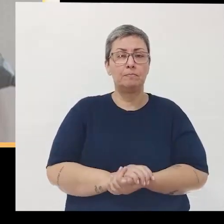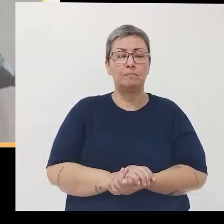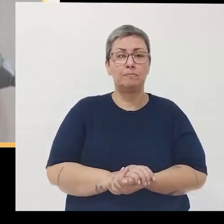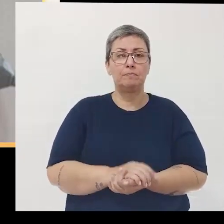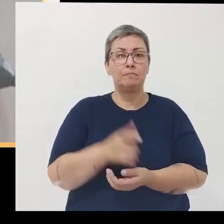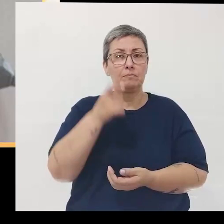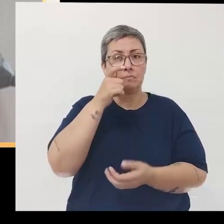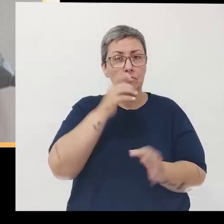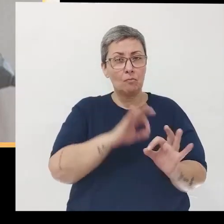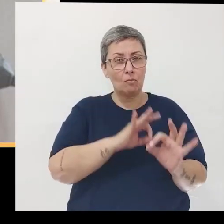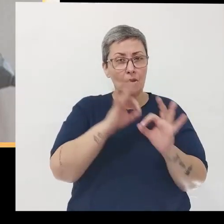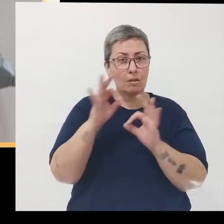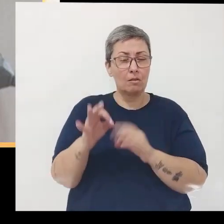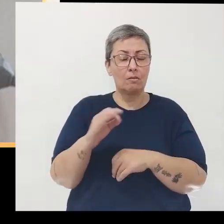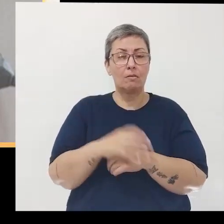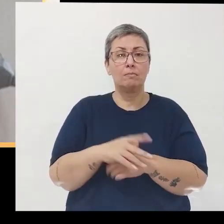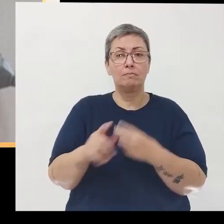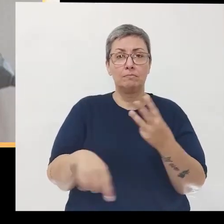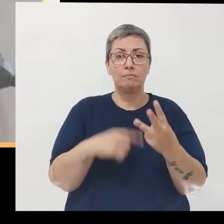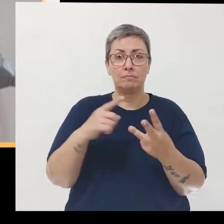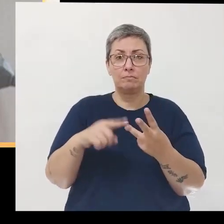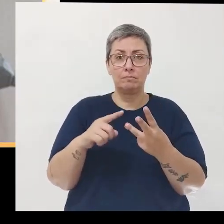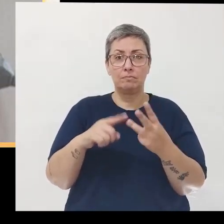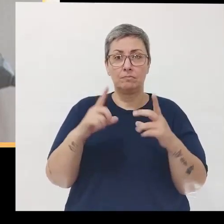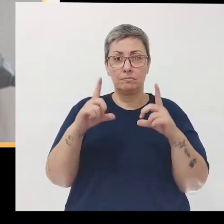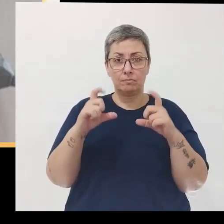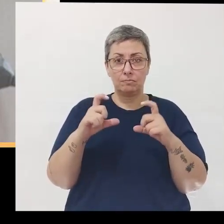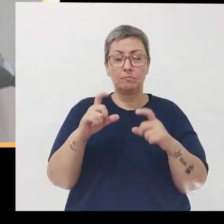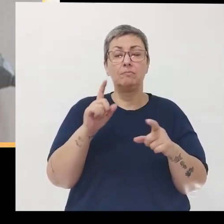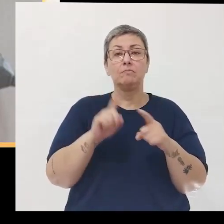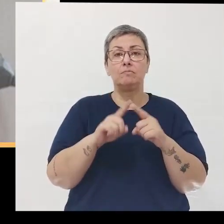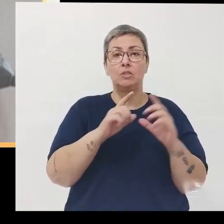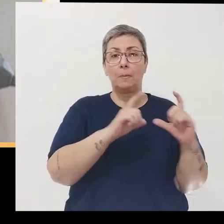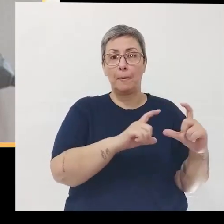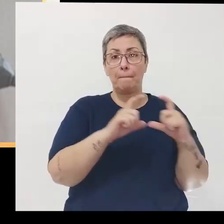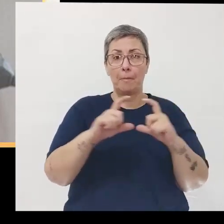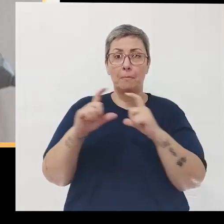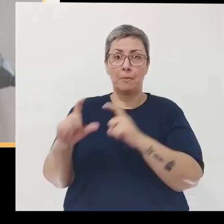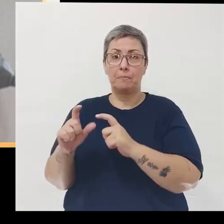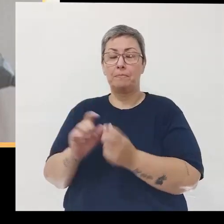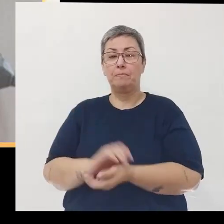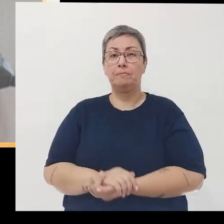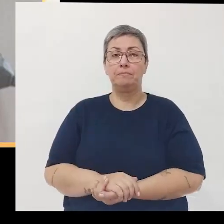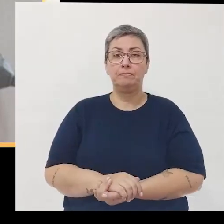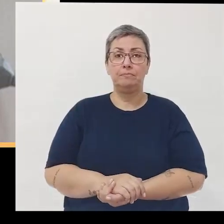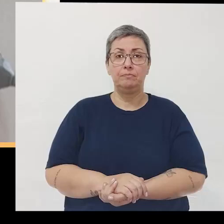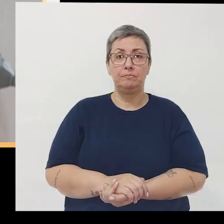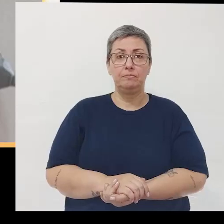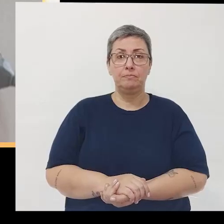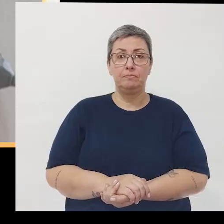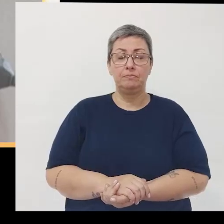fazer a análise e observar. E uma terceira imagem aí, uma do lado da outra.